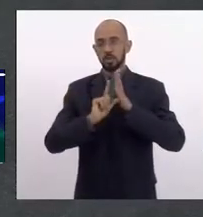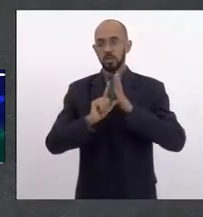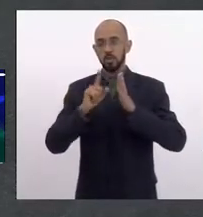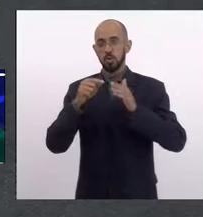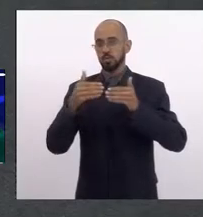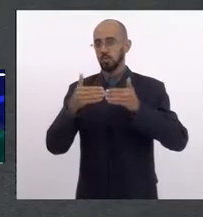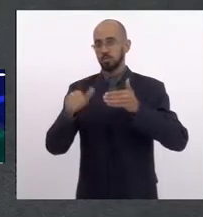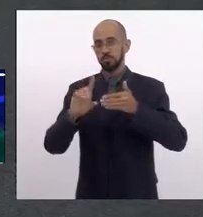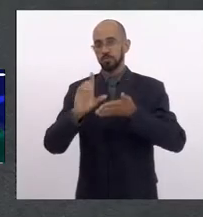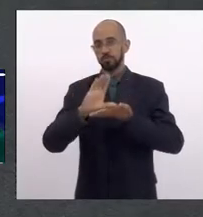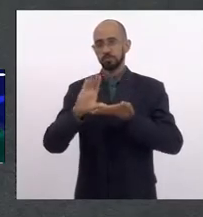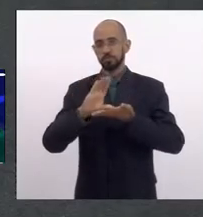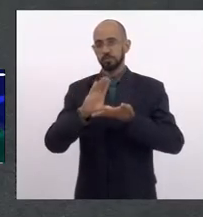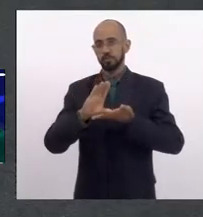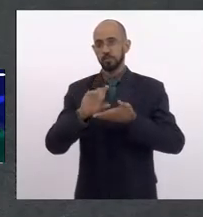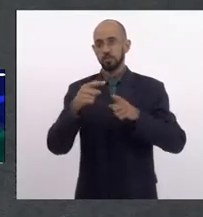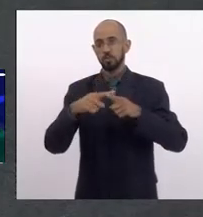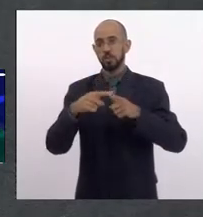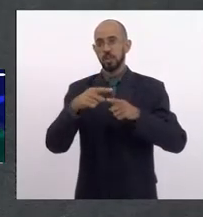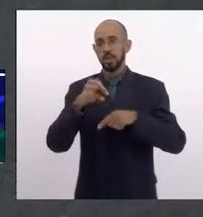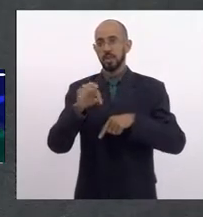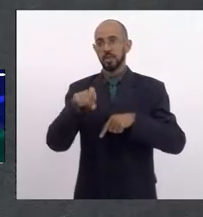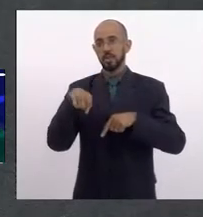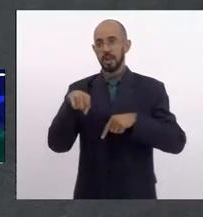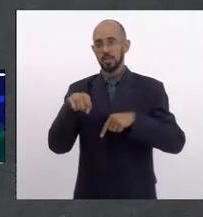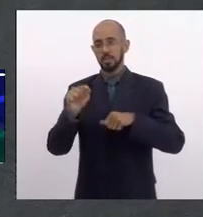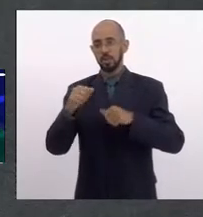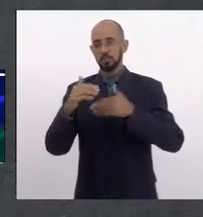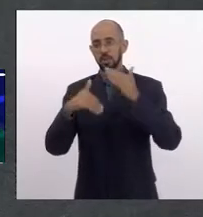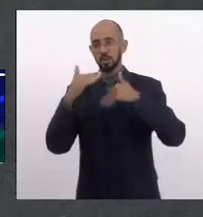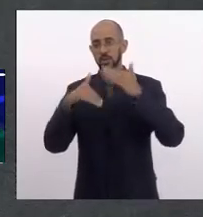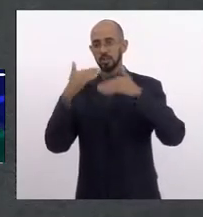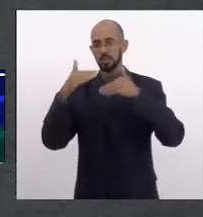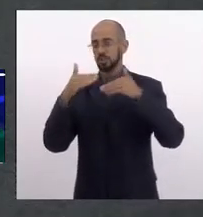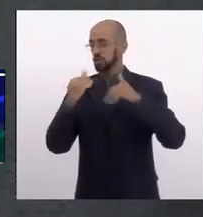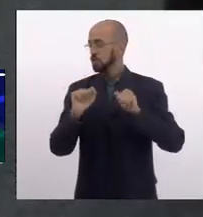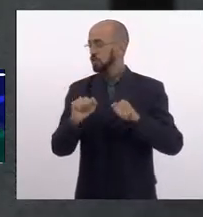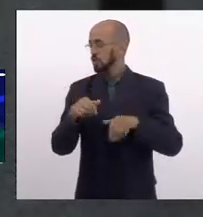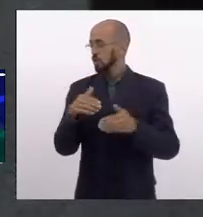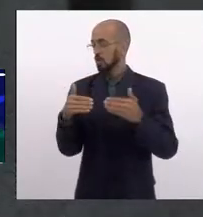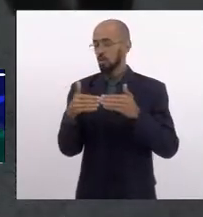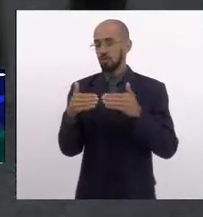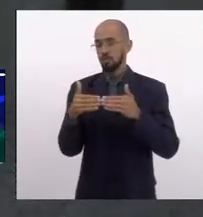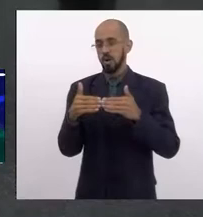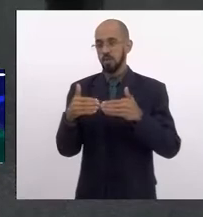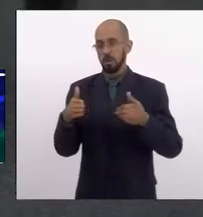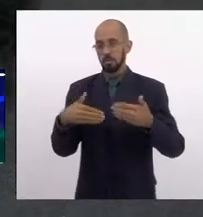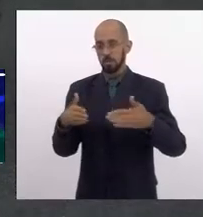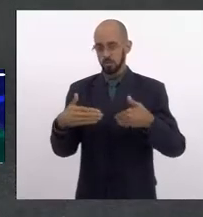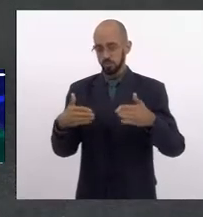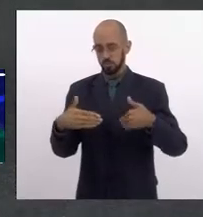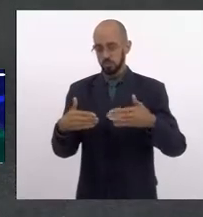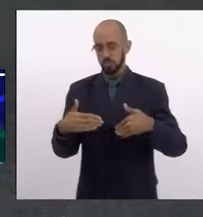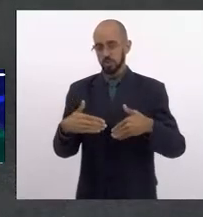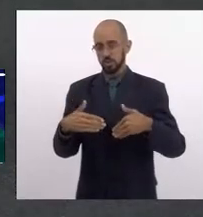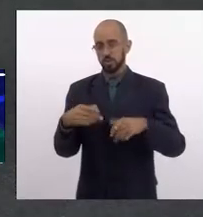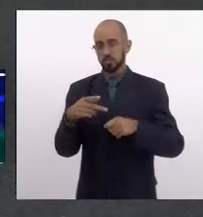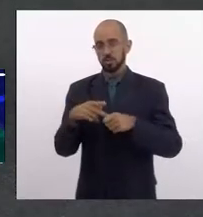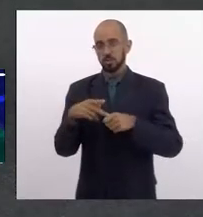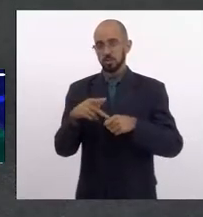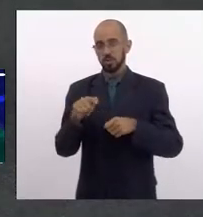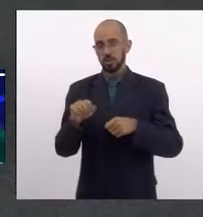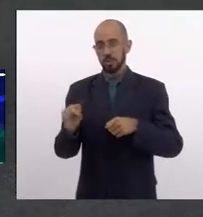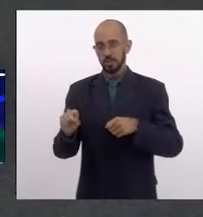porque a taxa progredia com a produção e petróleo petróleo e gás